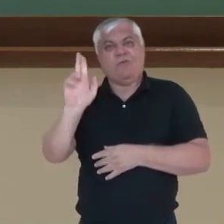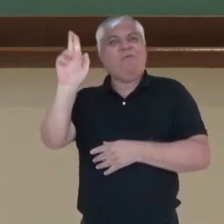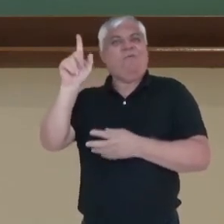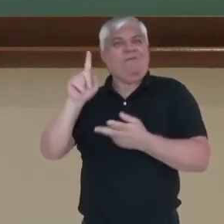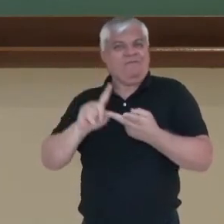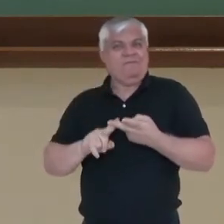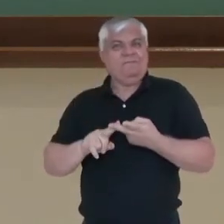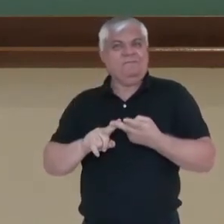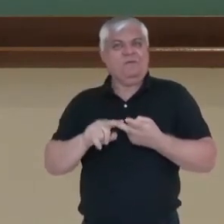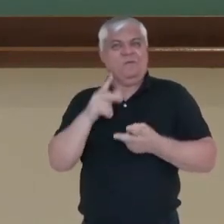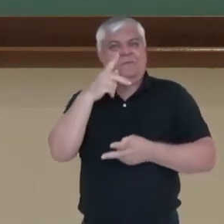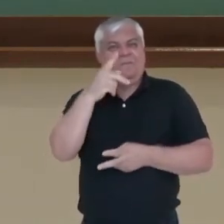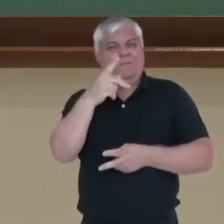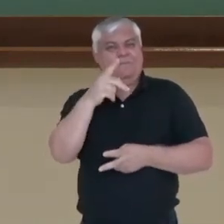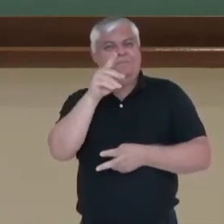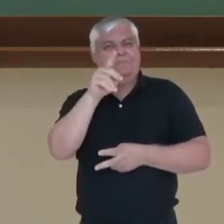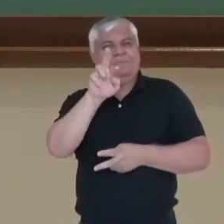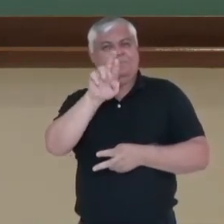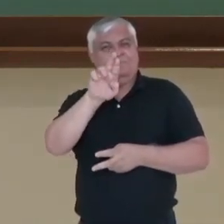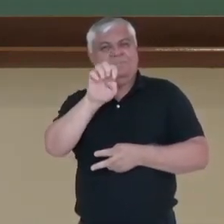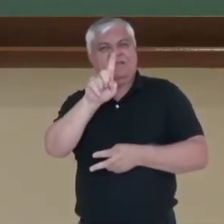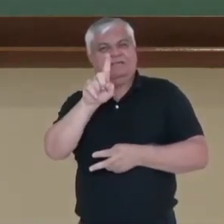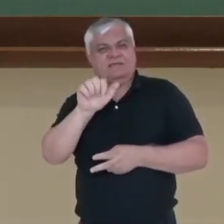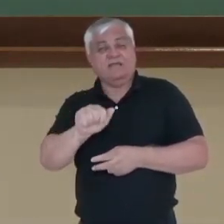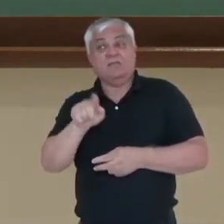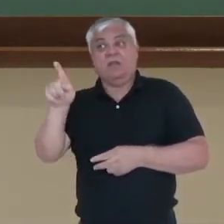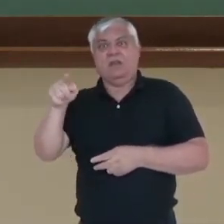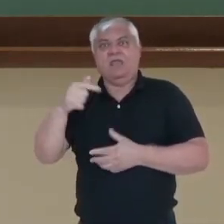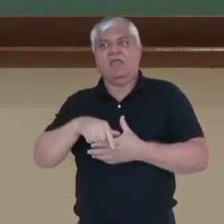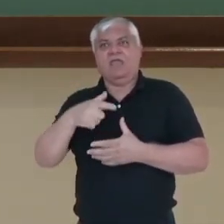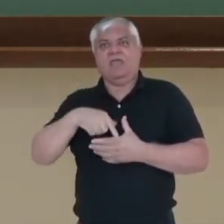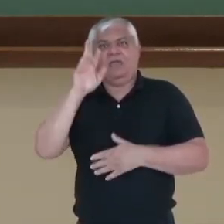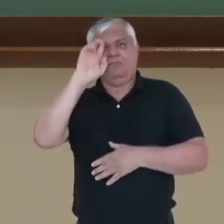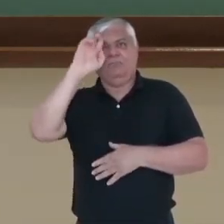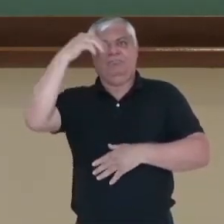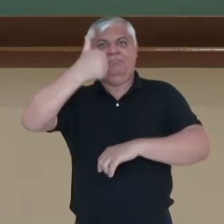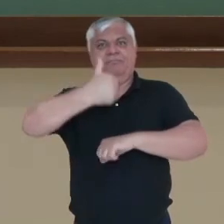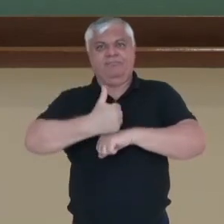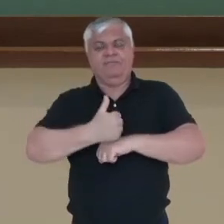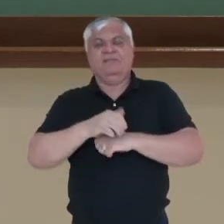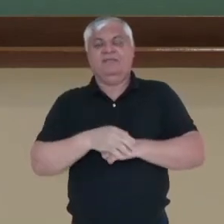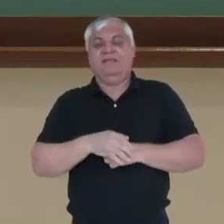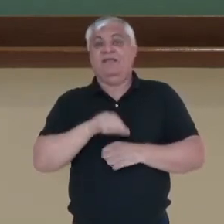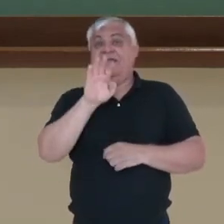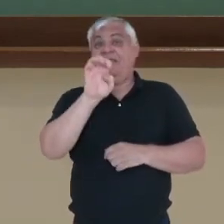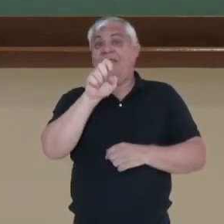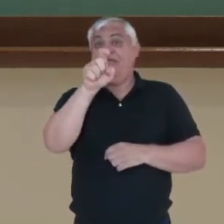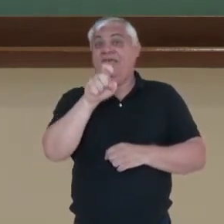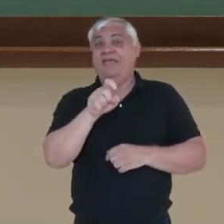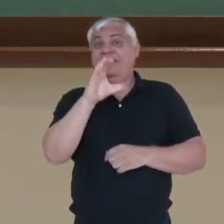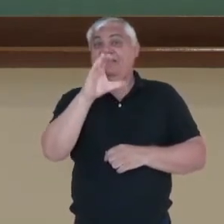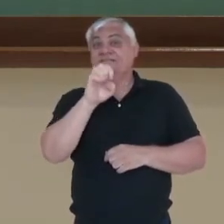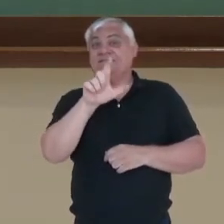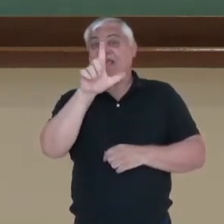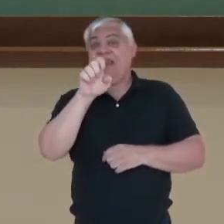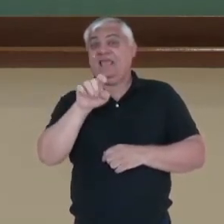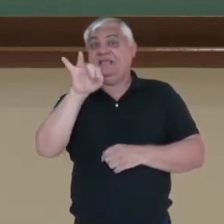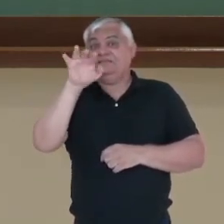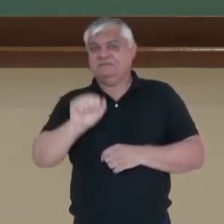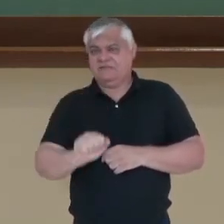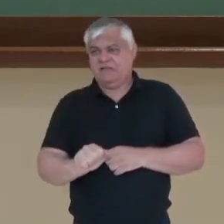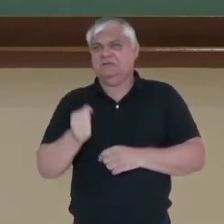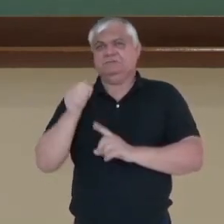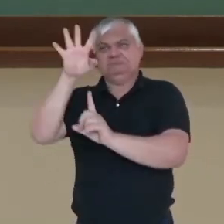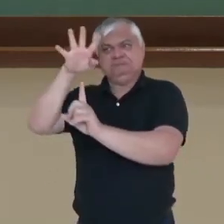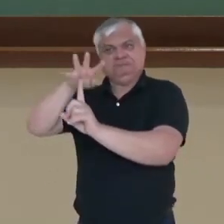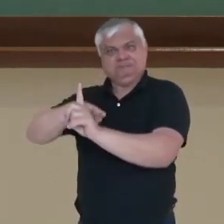adequado. Então, se for uma autoridade, que pronome eu vou usar? Vossa Excelência, né? Então, eu tenho que ver qual